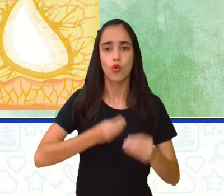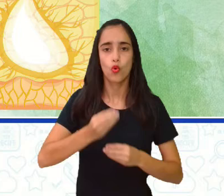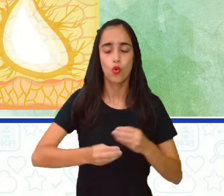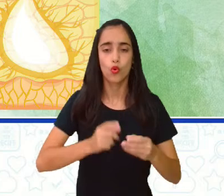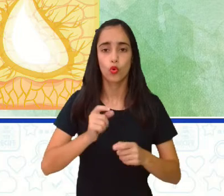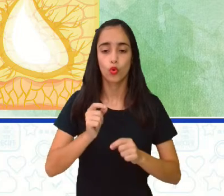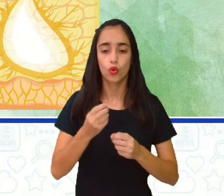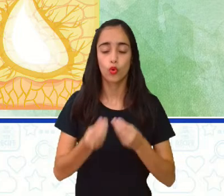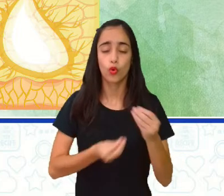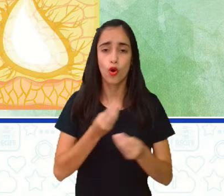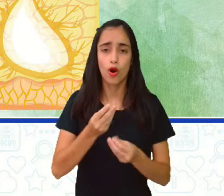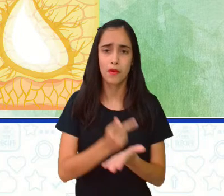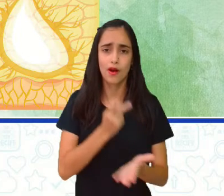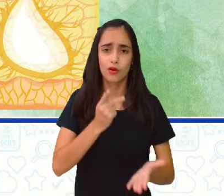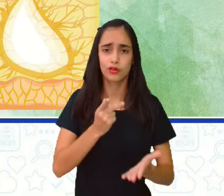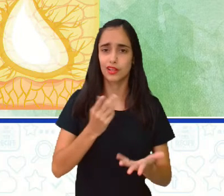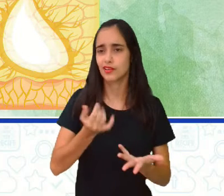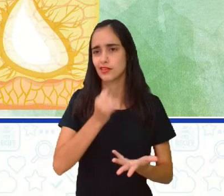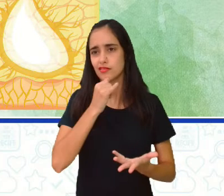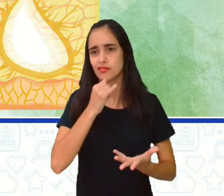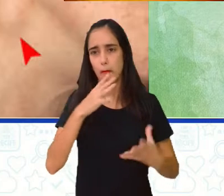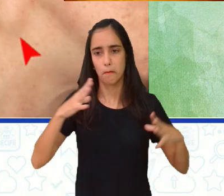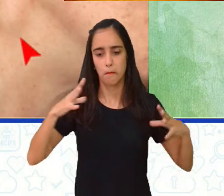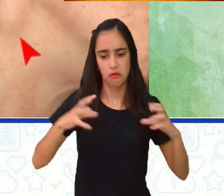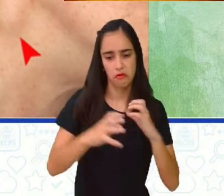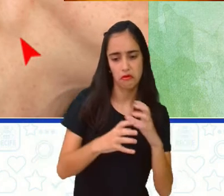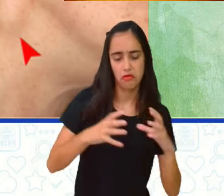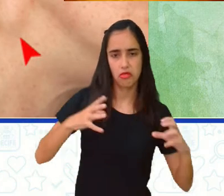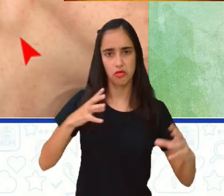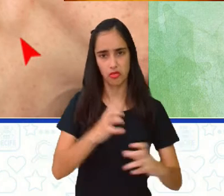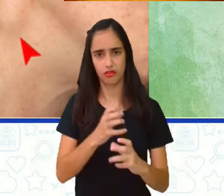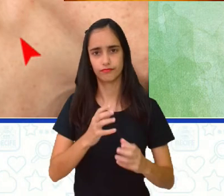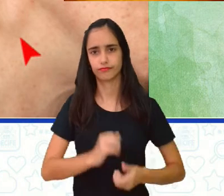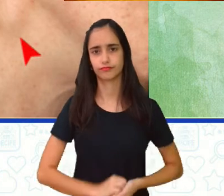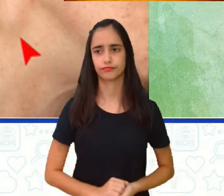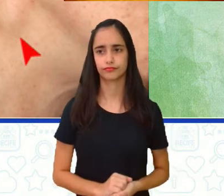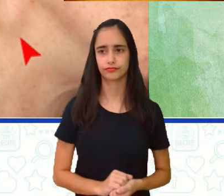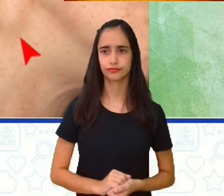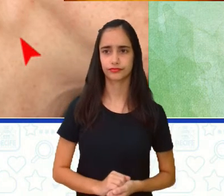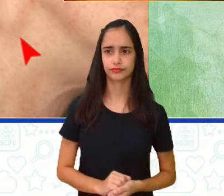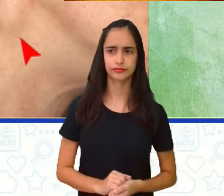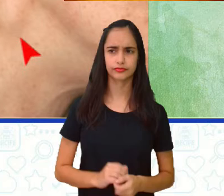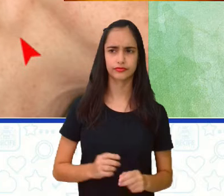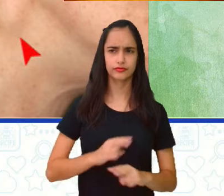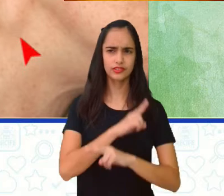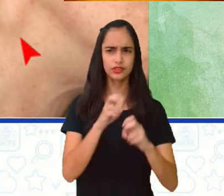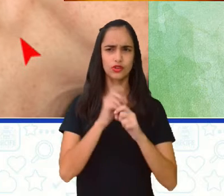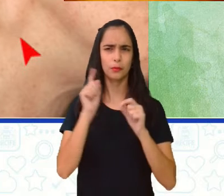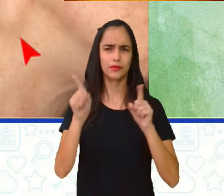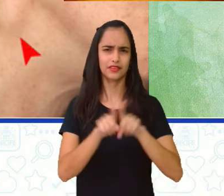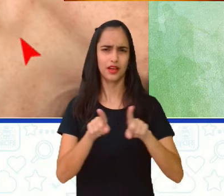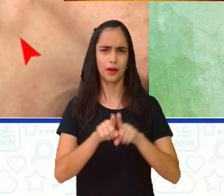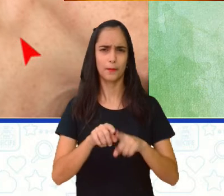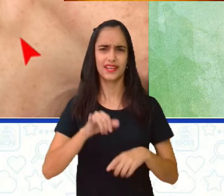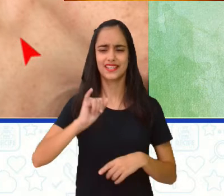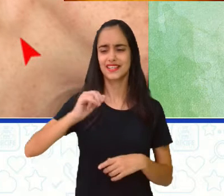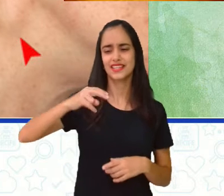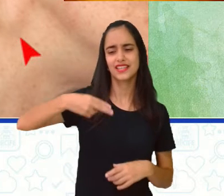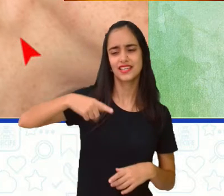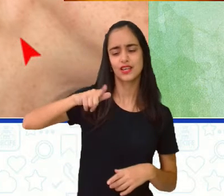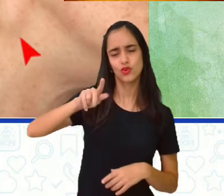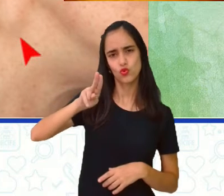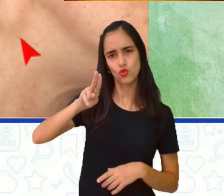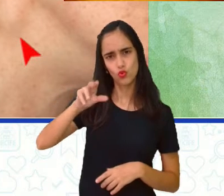bem sucedida ou não. Então, aí tem tudo isso. E a questão da íngua? Também acredito que muitos de vocês